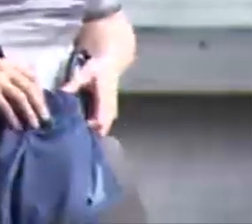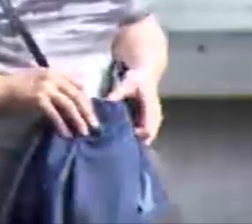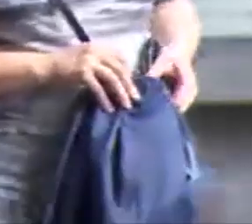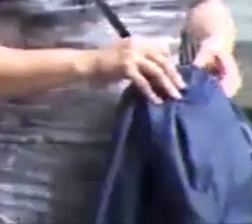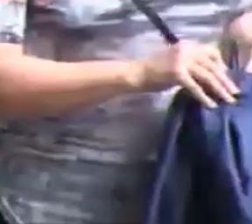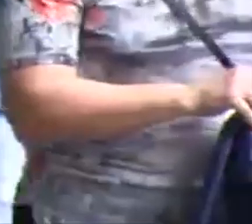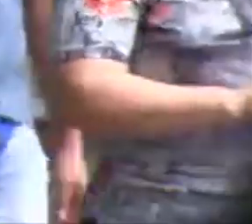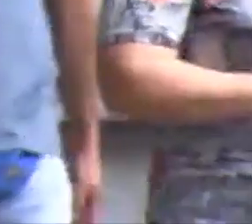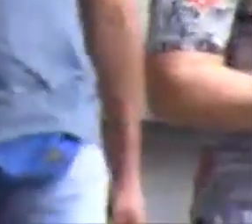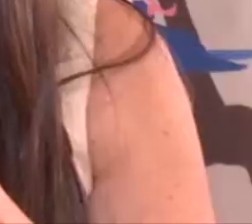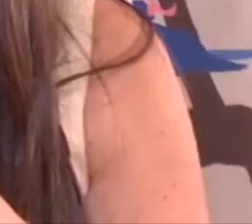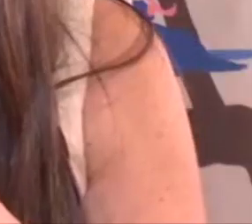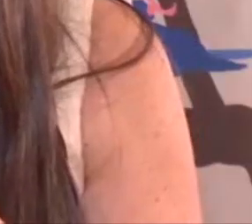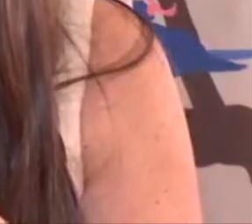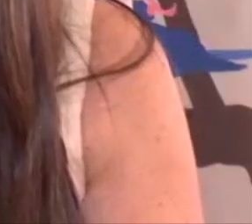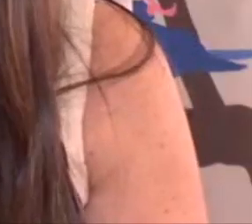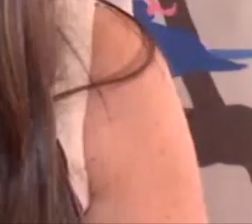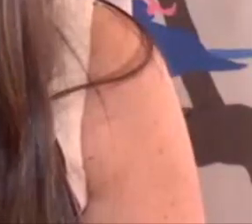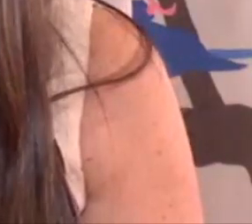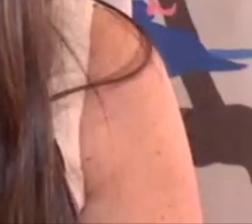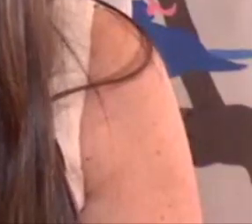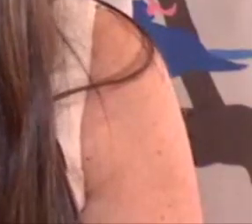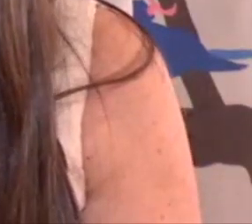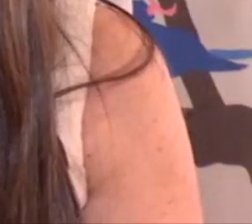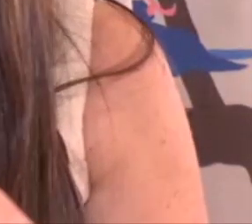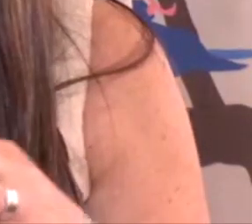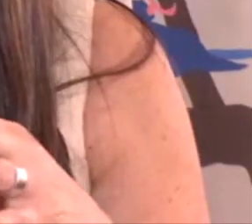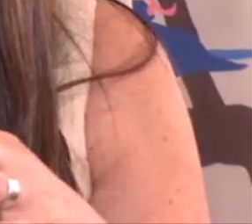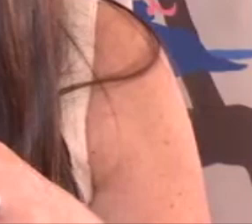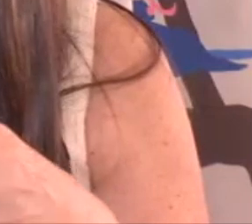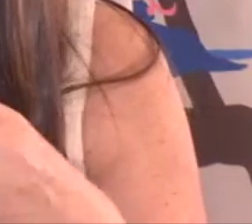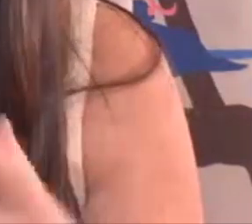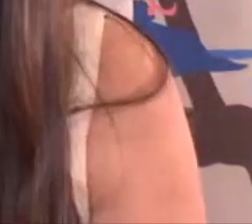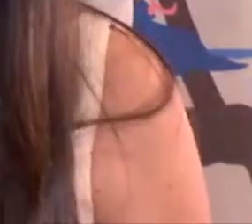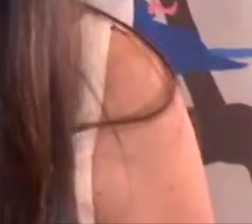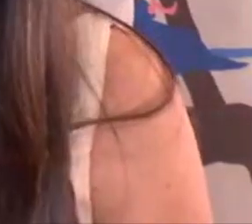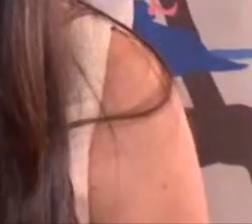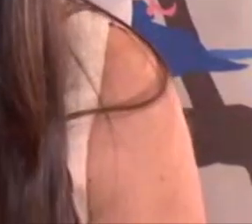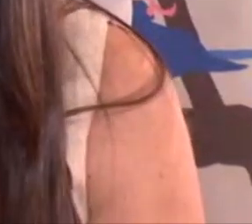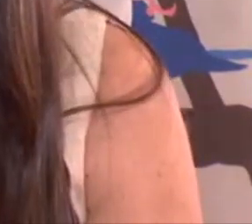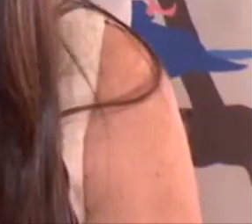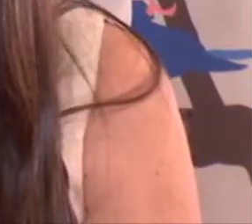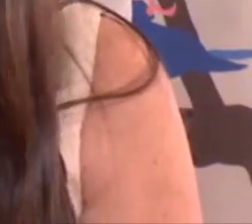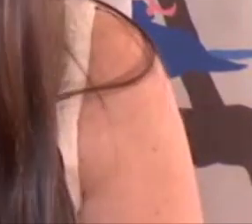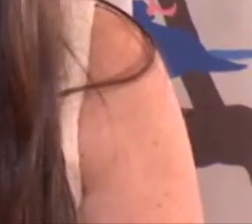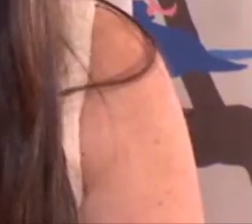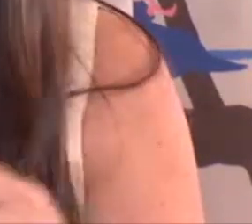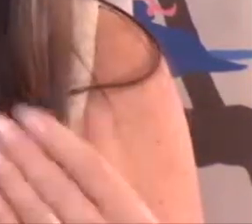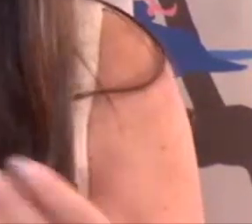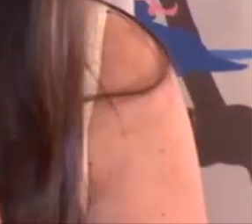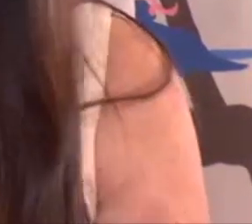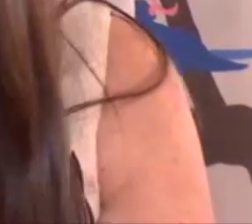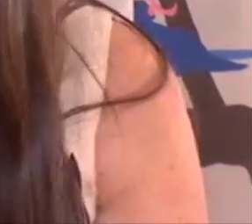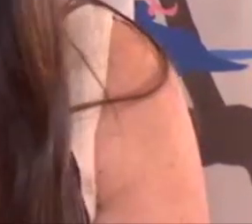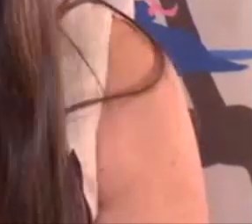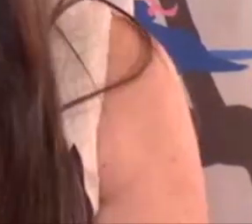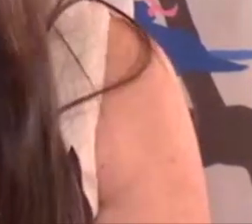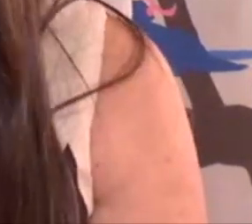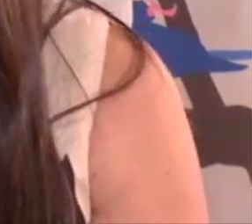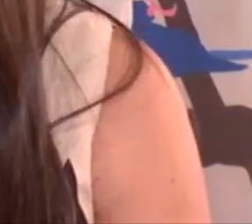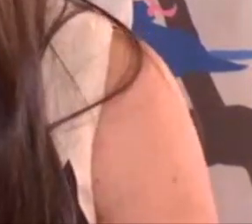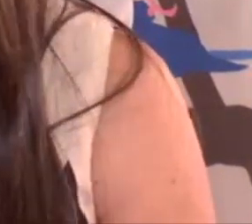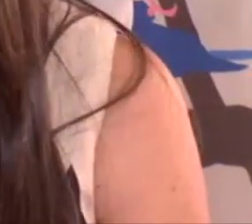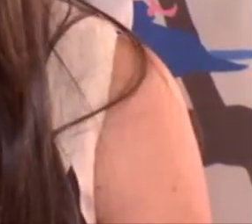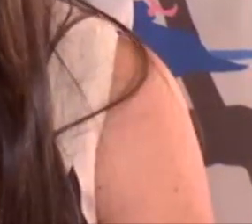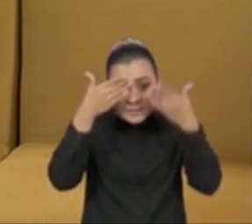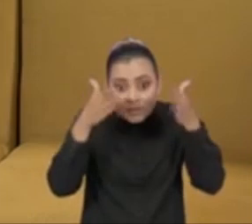sedentarismo e estresse. Nós temos que informar as pessoas para elas poderem fazer escolhas saudáveis. Eu acho que a pessoa só pode fazer escolhas quando